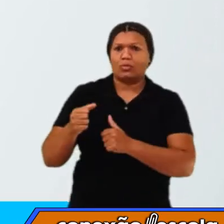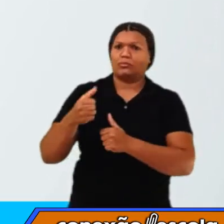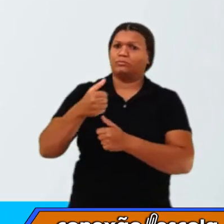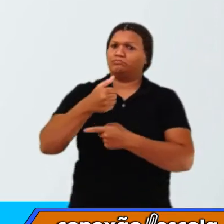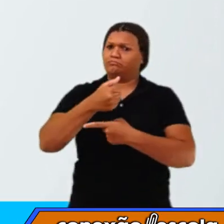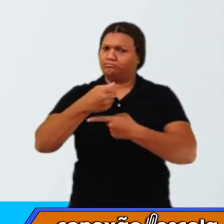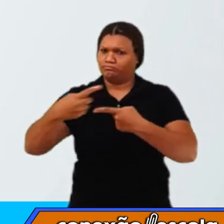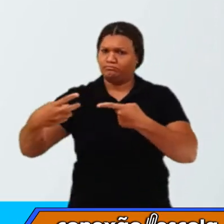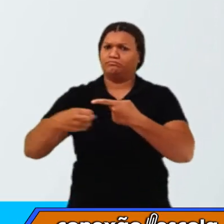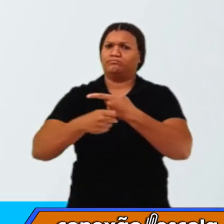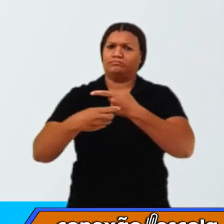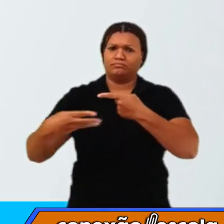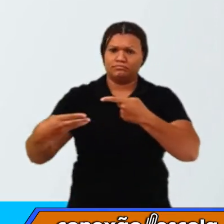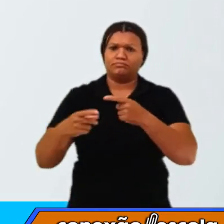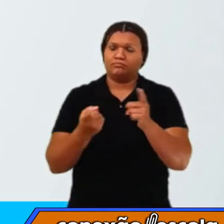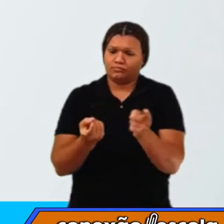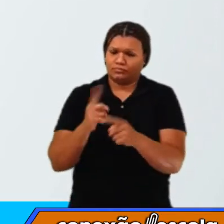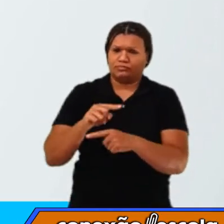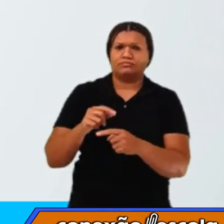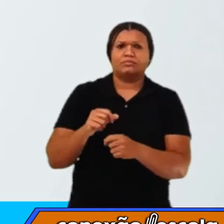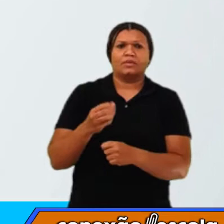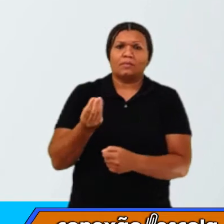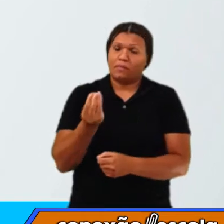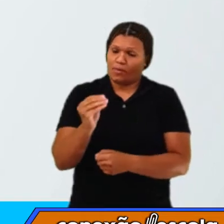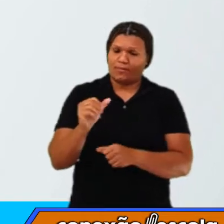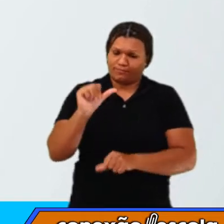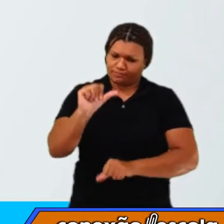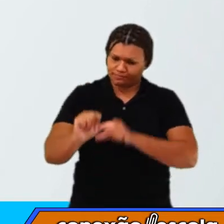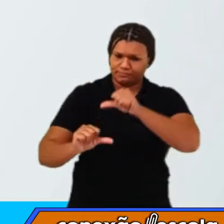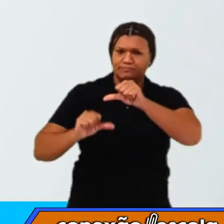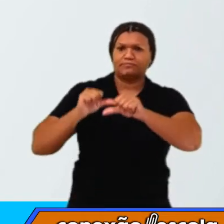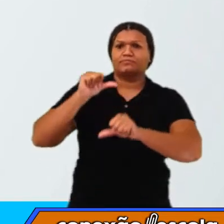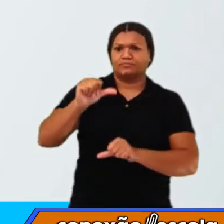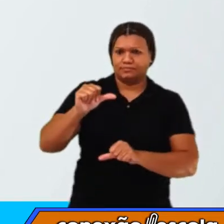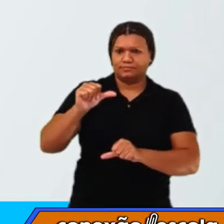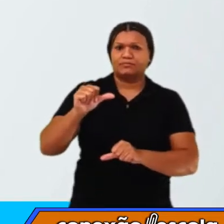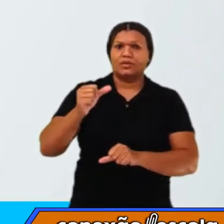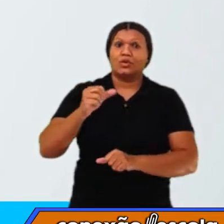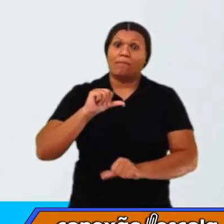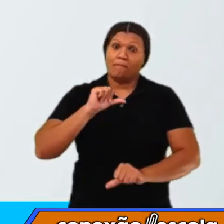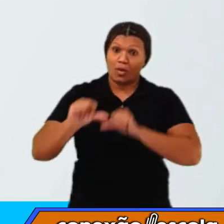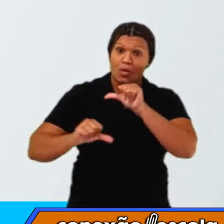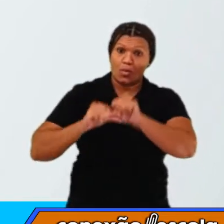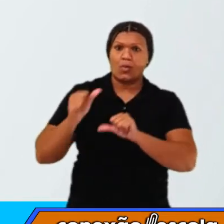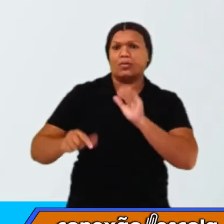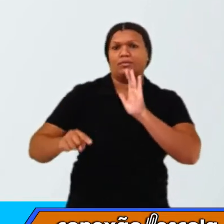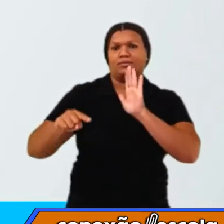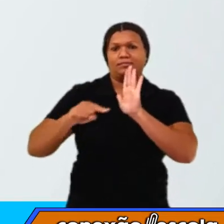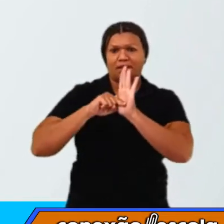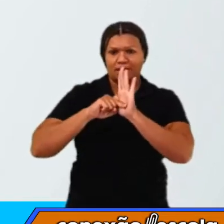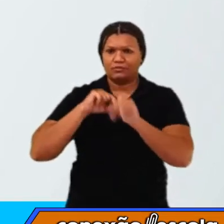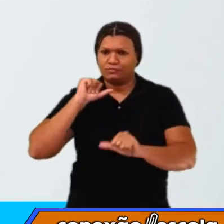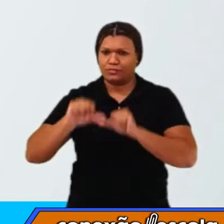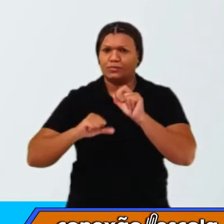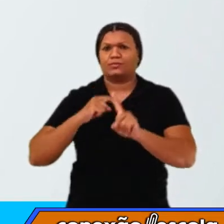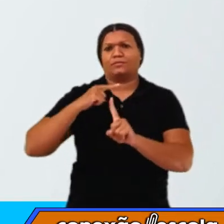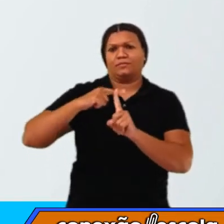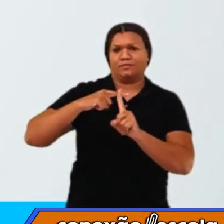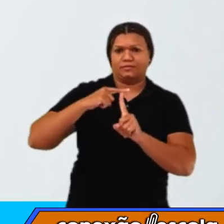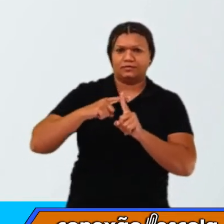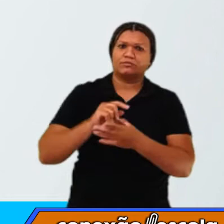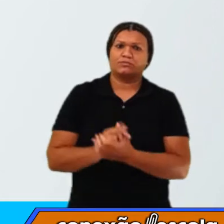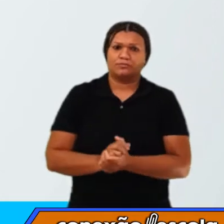inverte a base um fica no numerador o 3 não denominador e muda o sinal do expoente aí